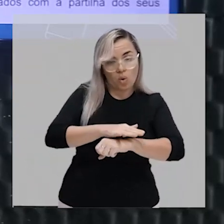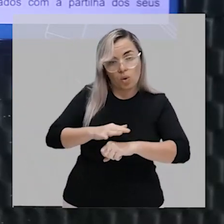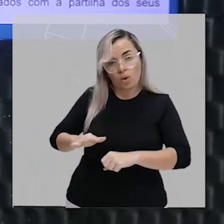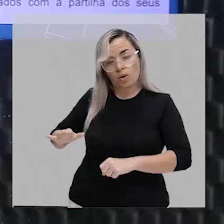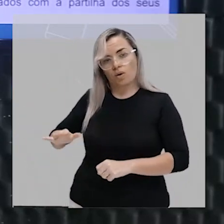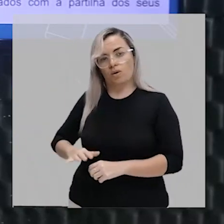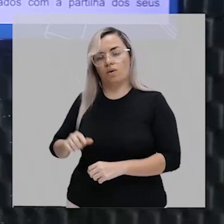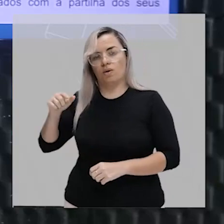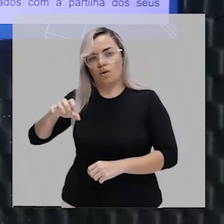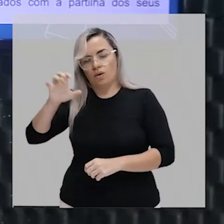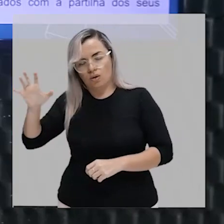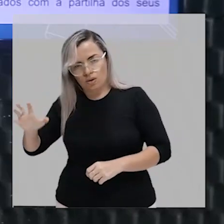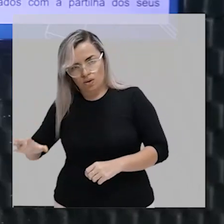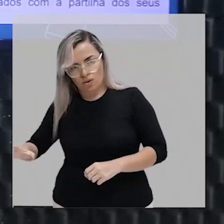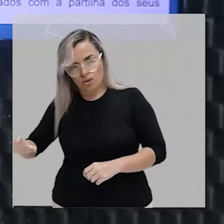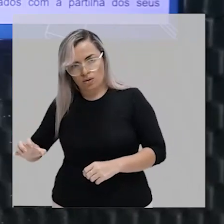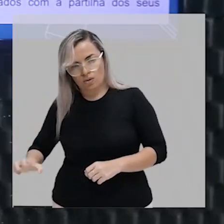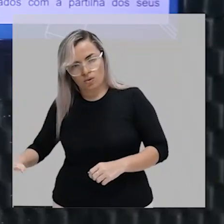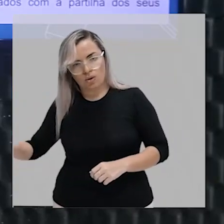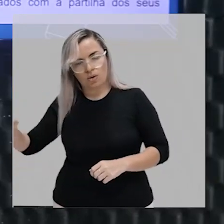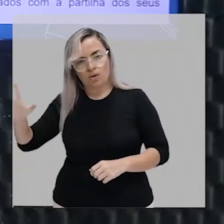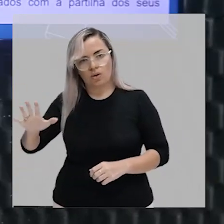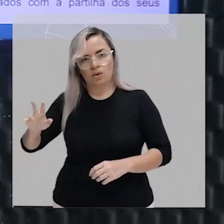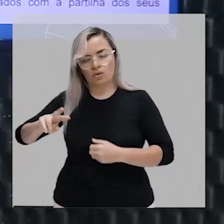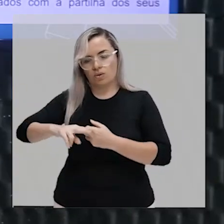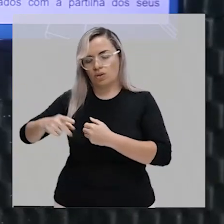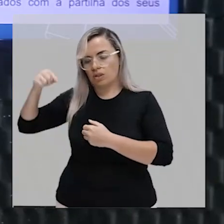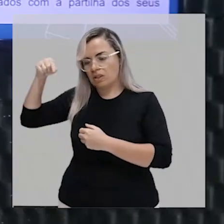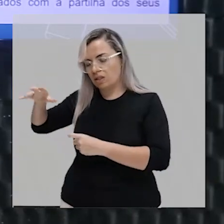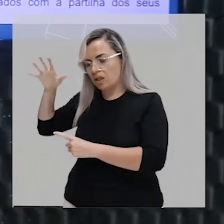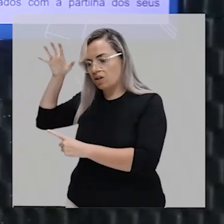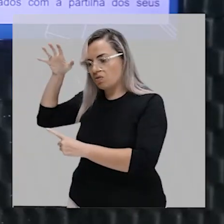África. No final do século XIX,